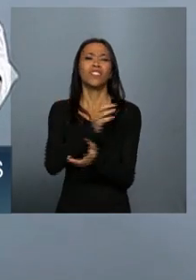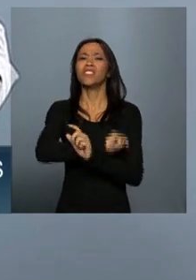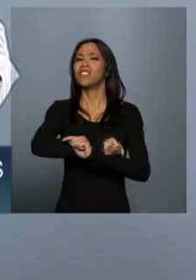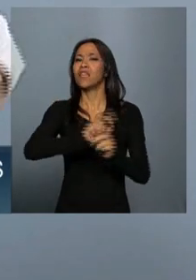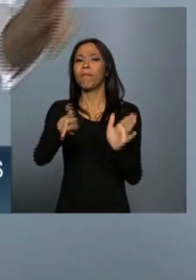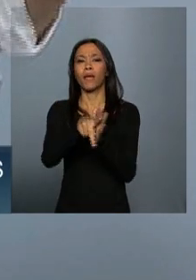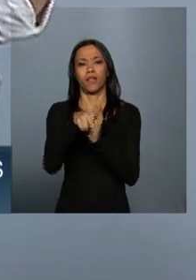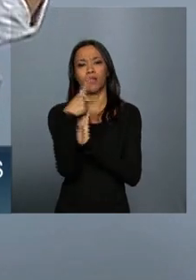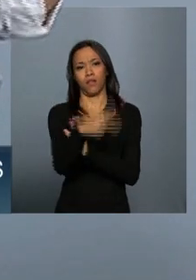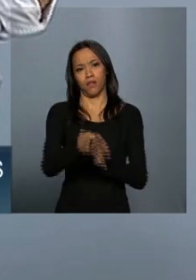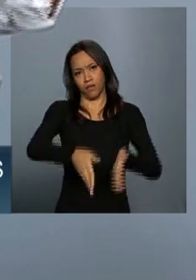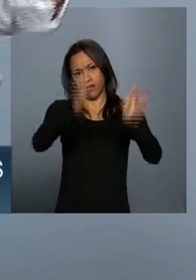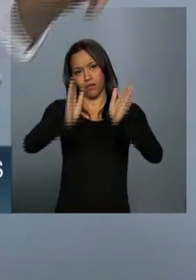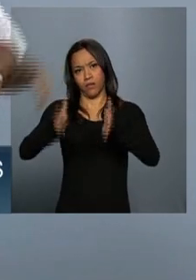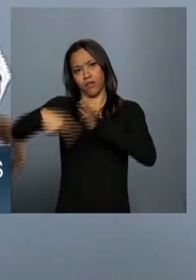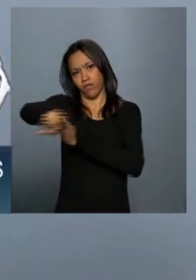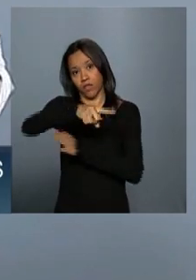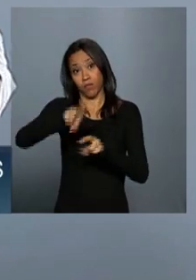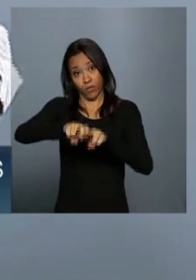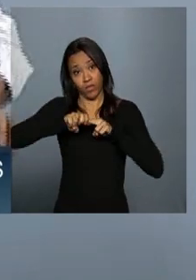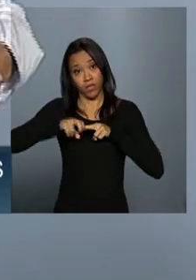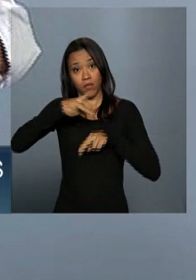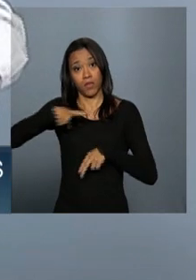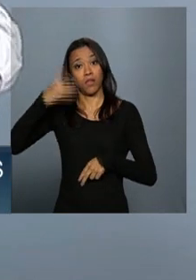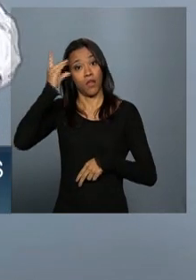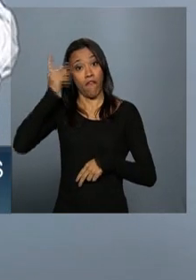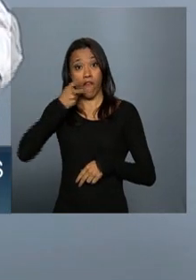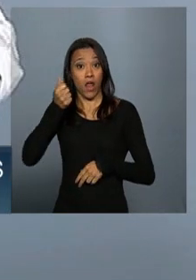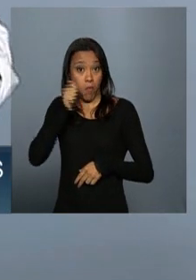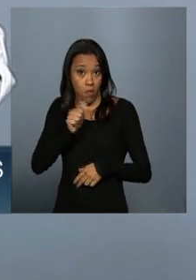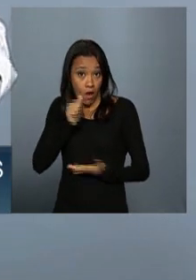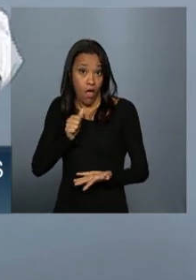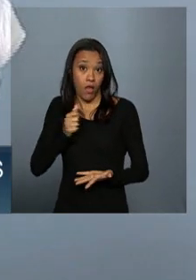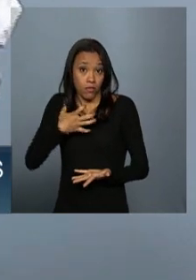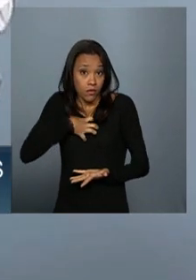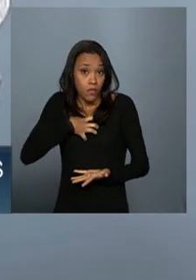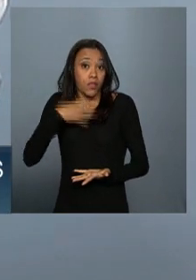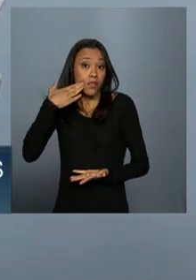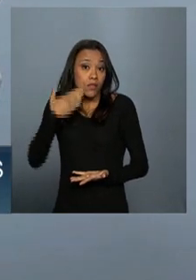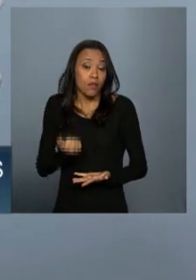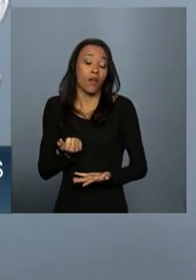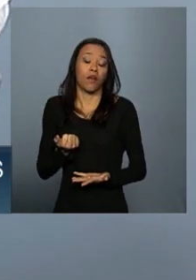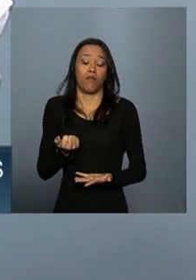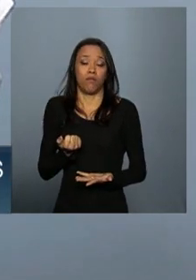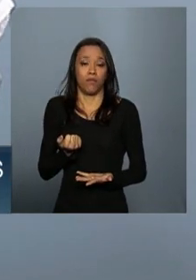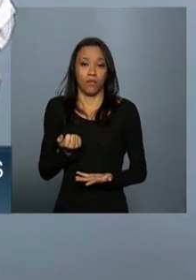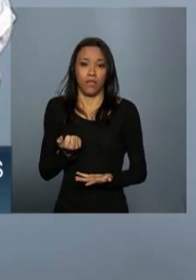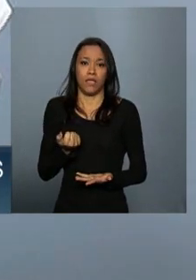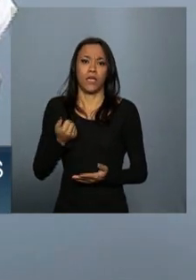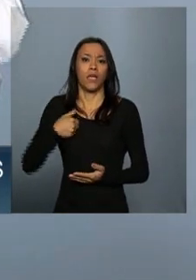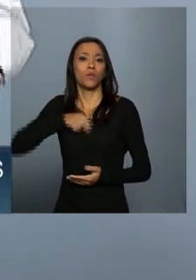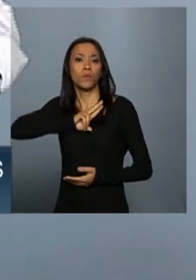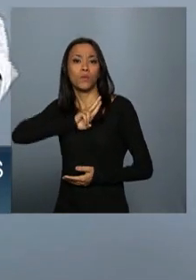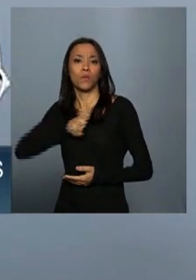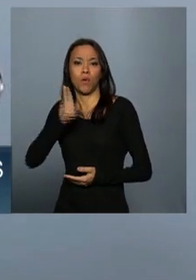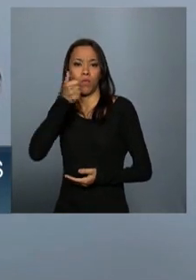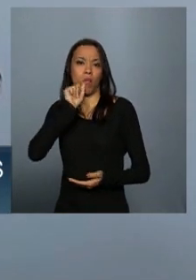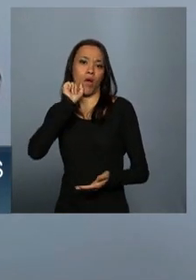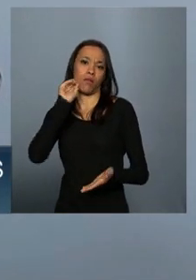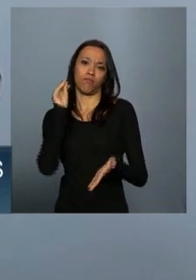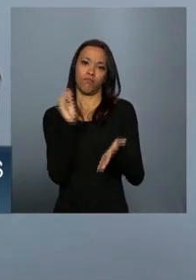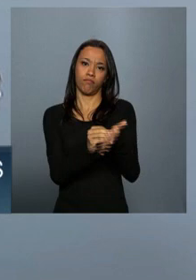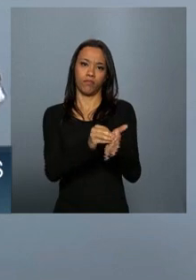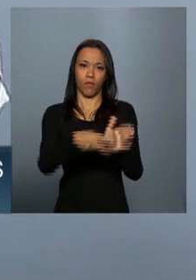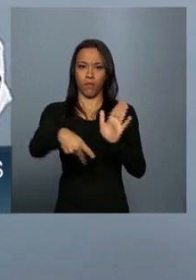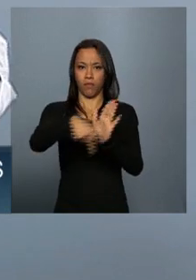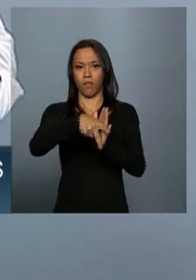vocês. Aliás, é por isso que a presidenta sempre fala, ela como mulher que é, que fica no nome da mãe, porque é muito